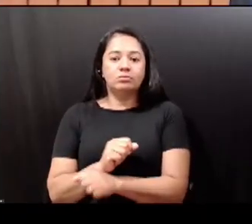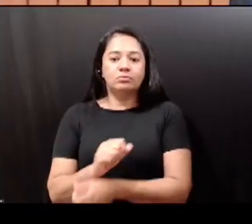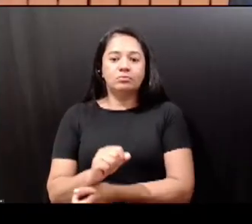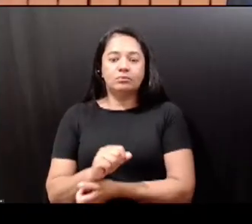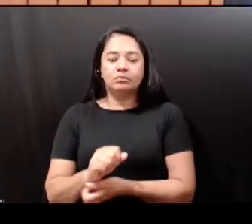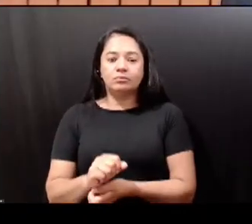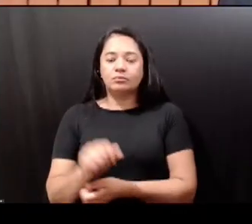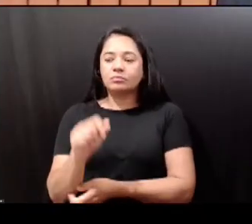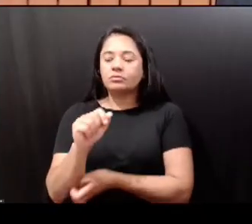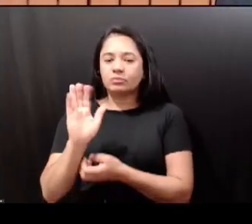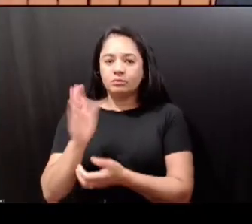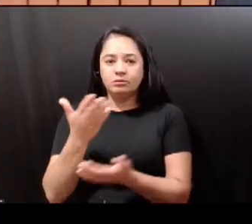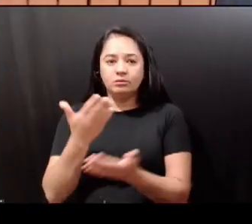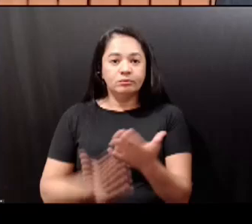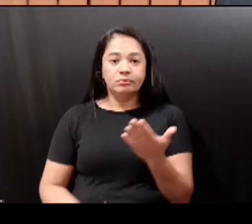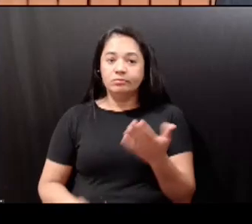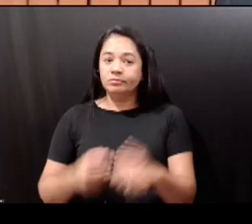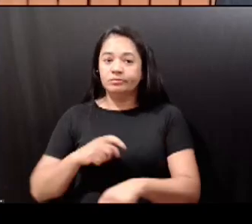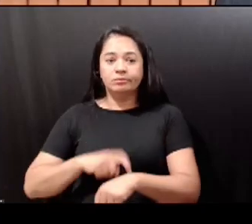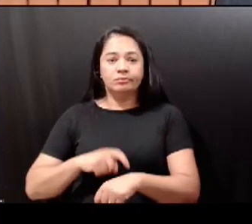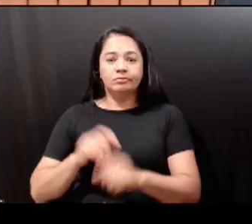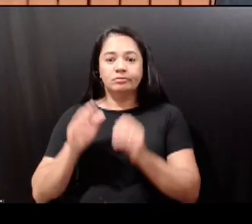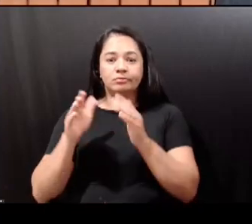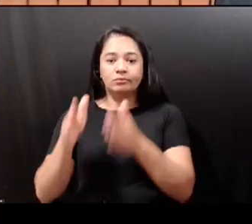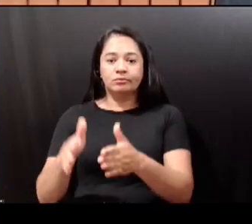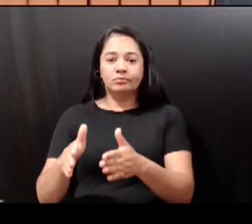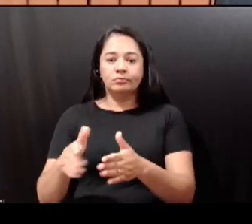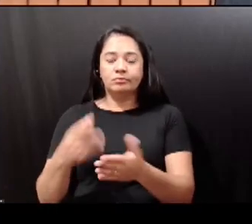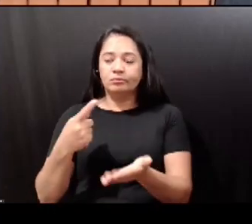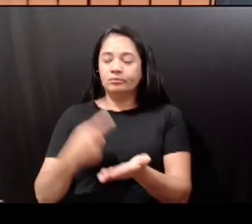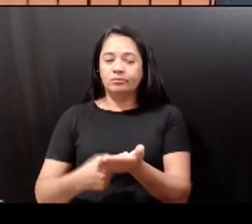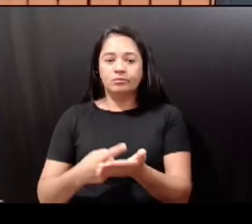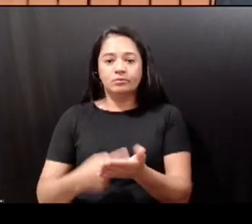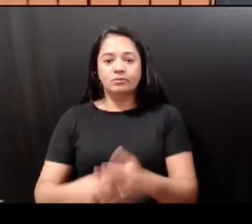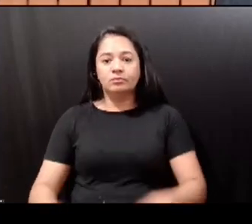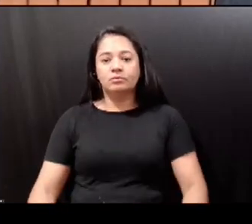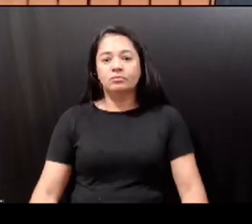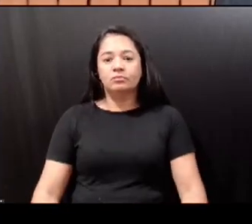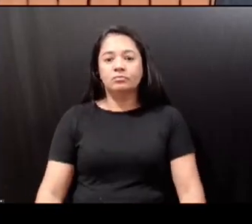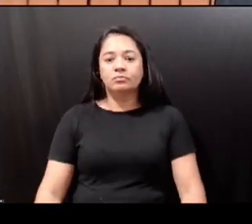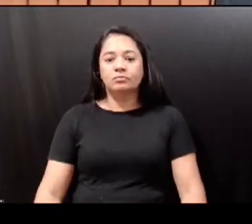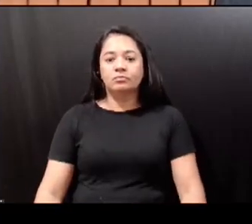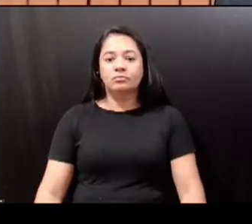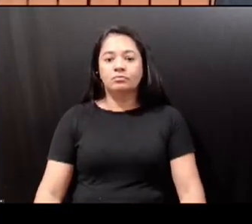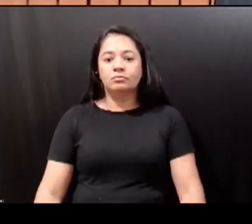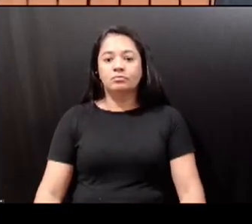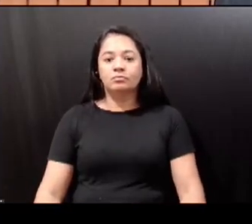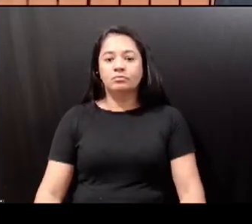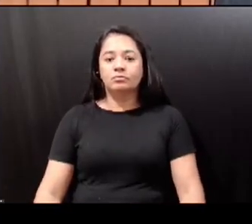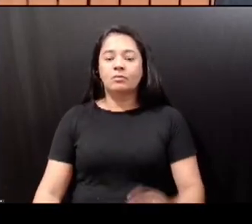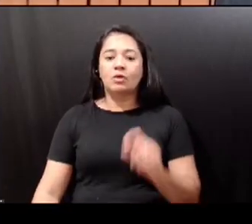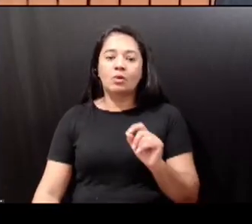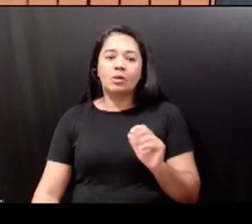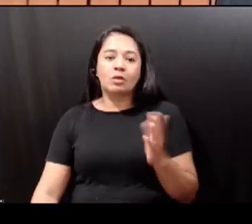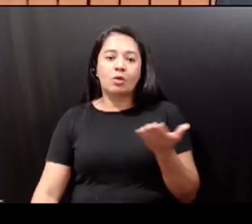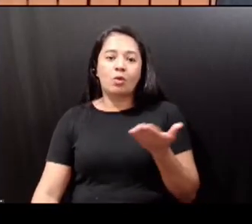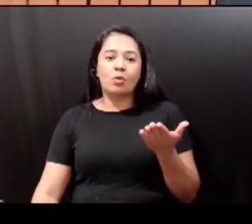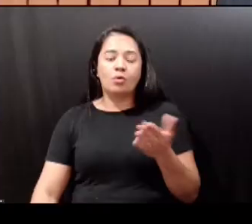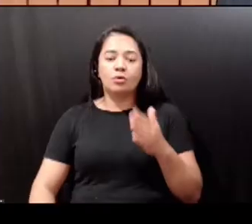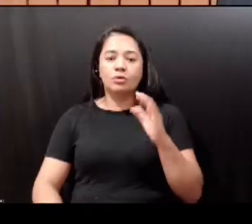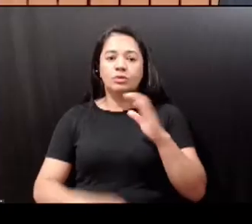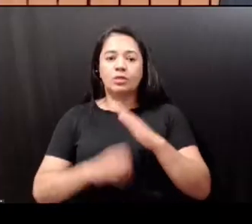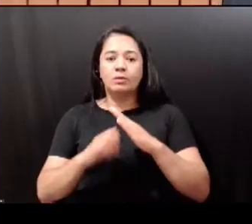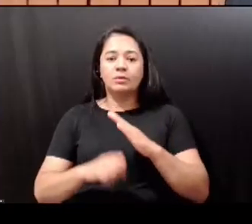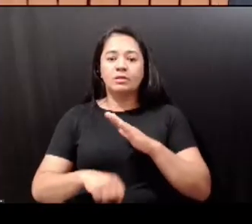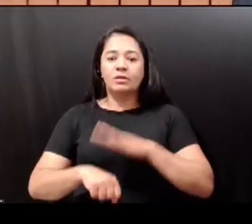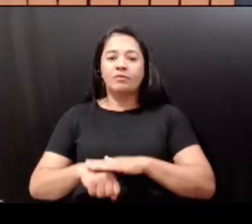tempo para poder chegar no seu compromisso, e simplesmente o que hoje a empresa faz? Ela manda um ônibus